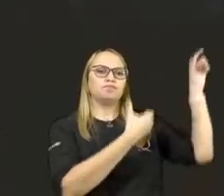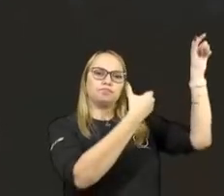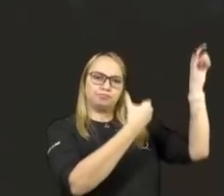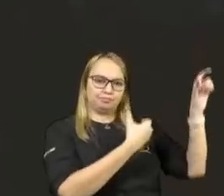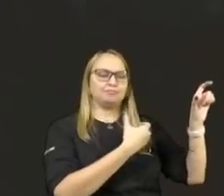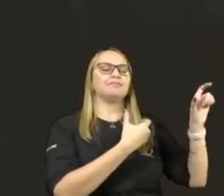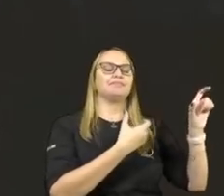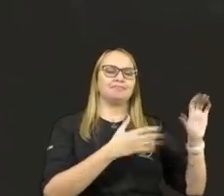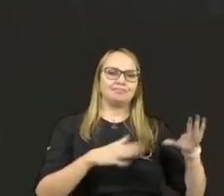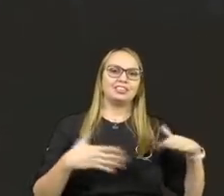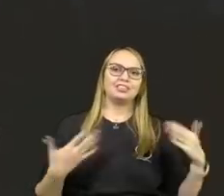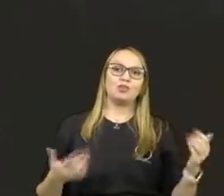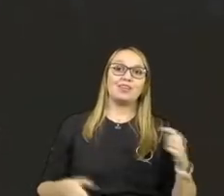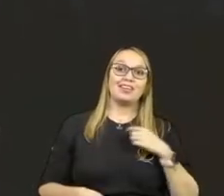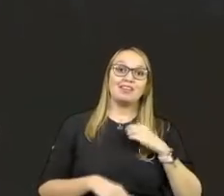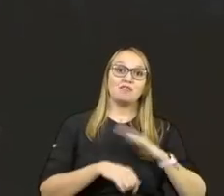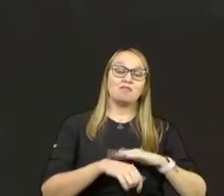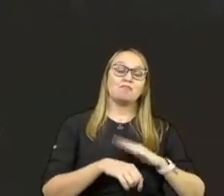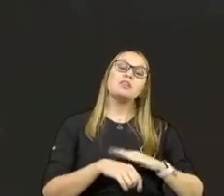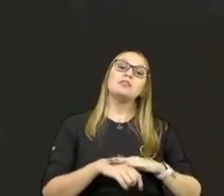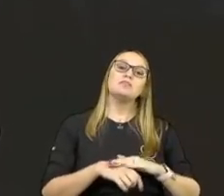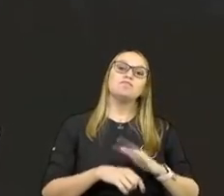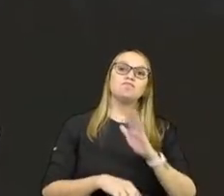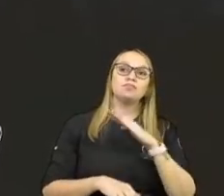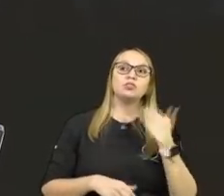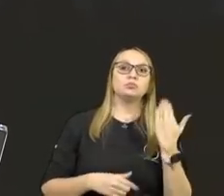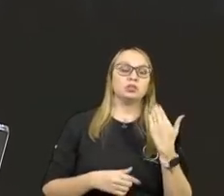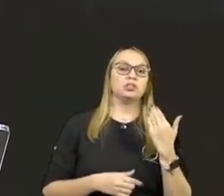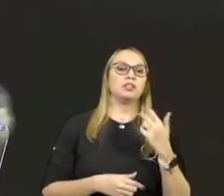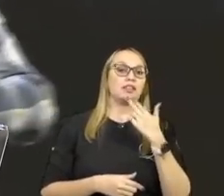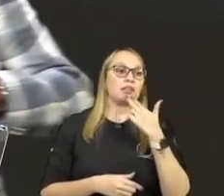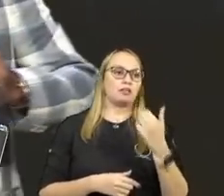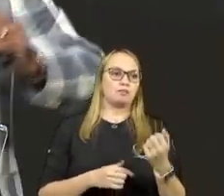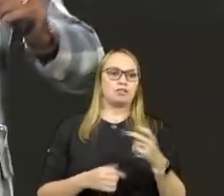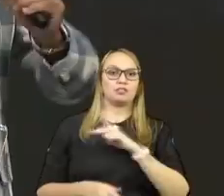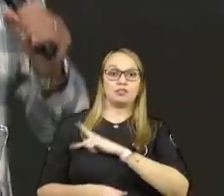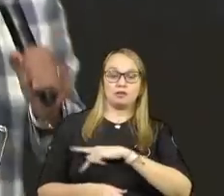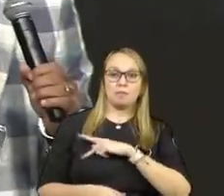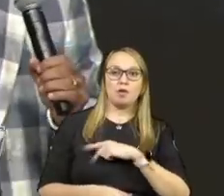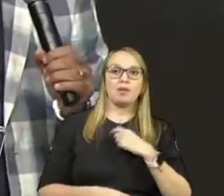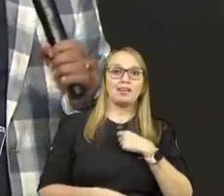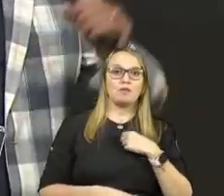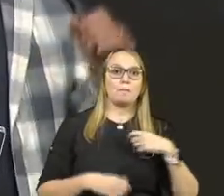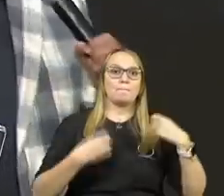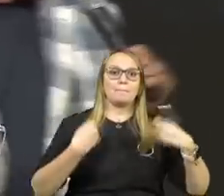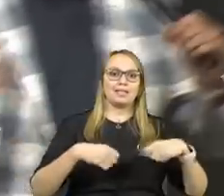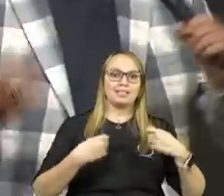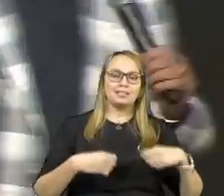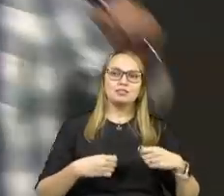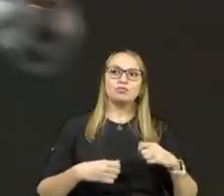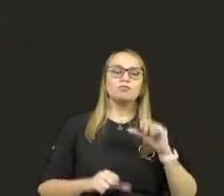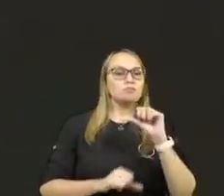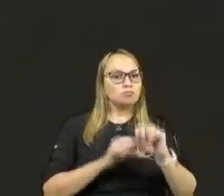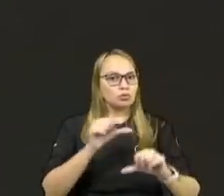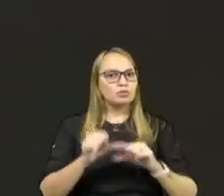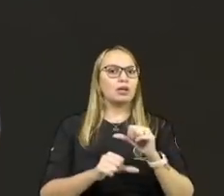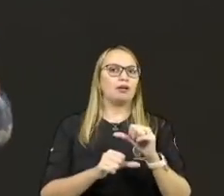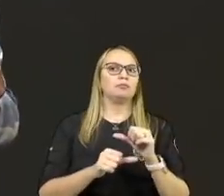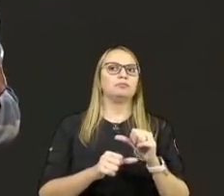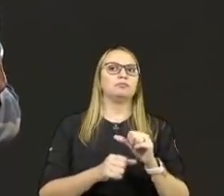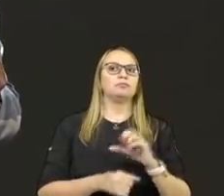Então, eu faço morrer, a linguagem que Paulo está usando, é eu que tenho que me despir e é eu que tenho que me